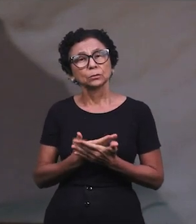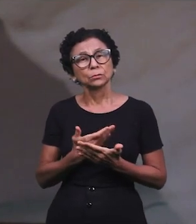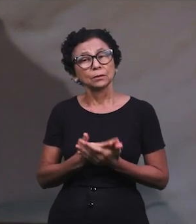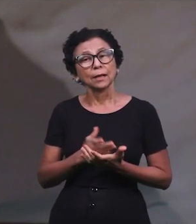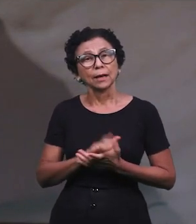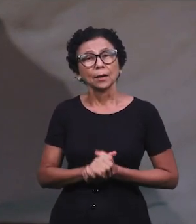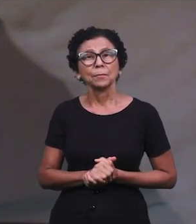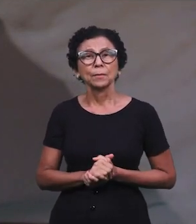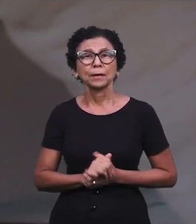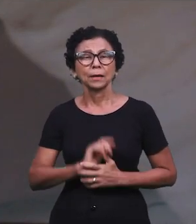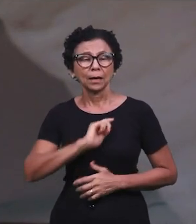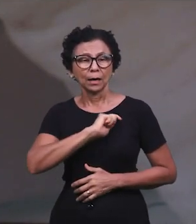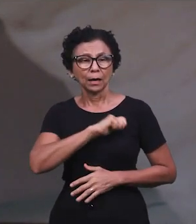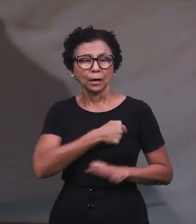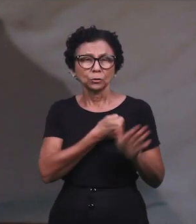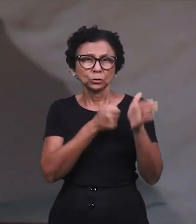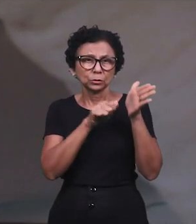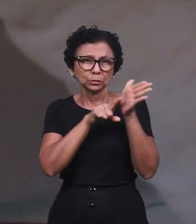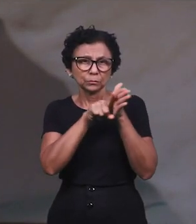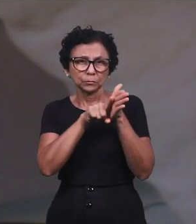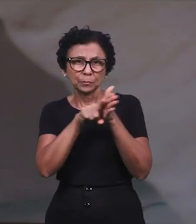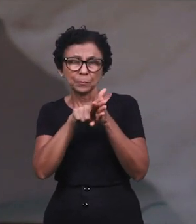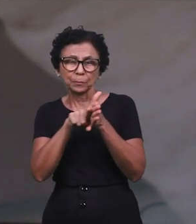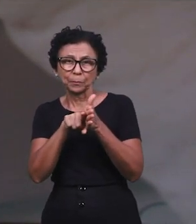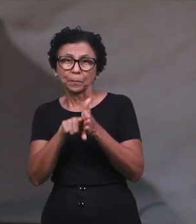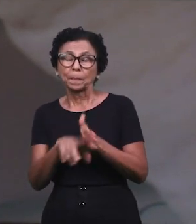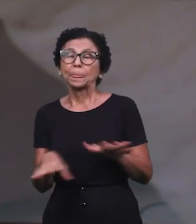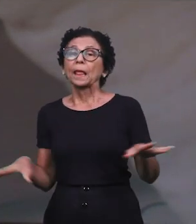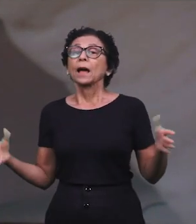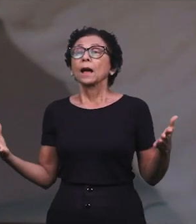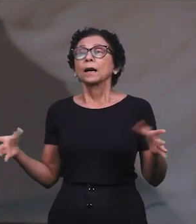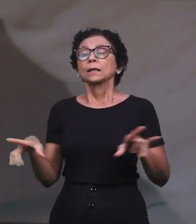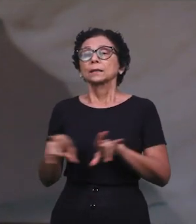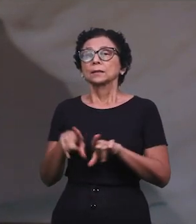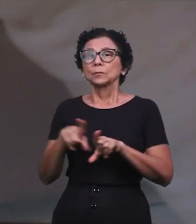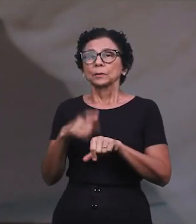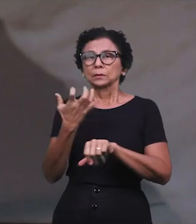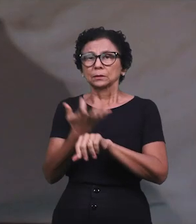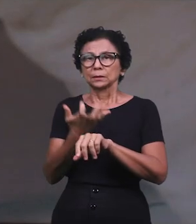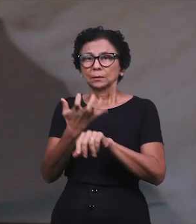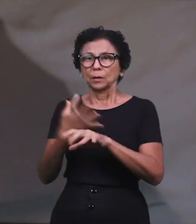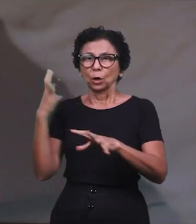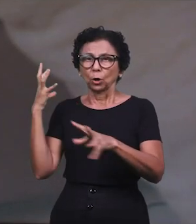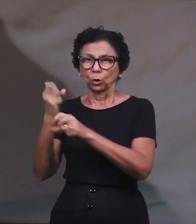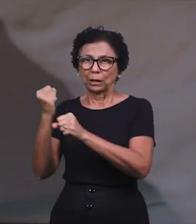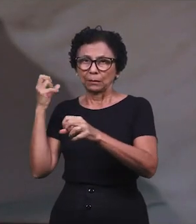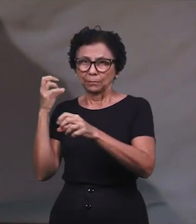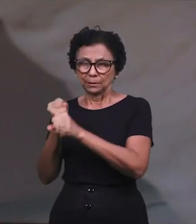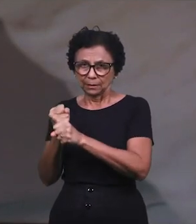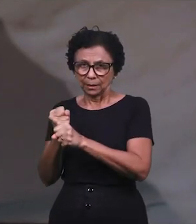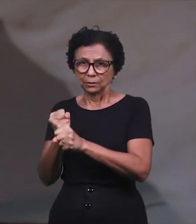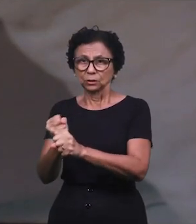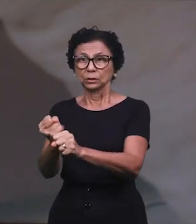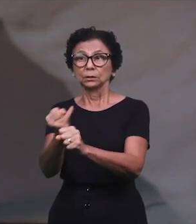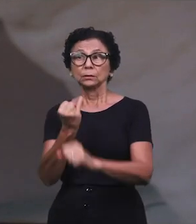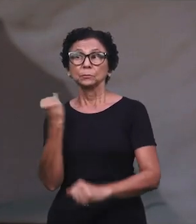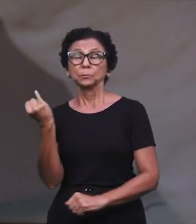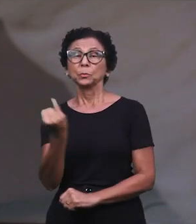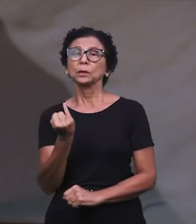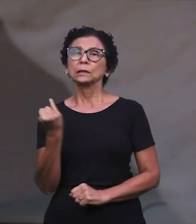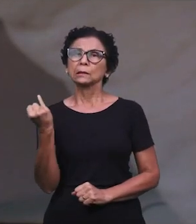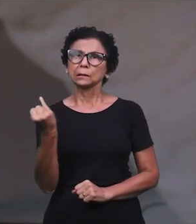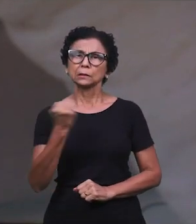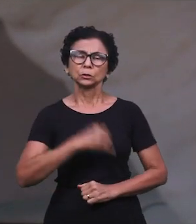concurso, a disciplina de contabilidade. E eu comecei a estudar ainda para concursos quando eu estava